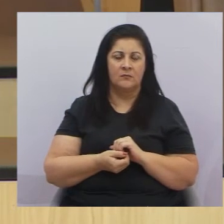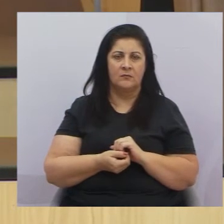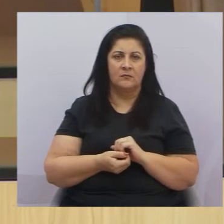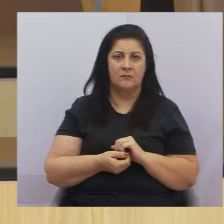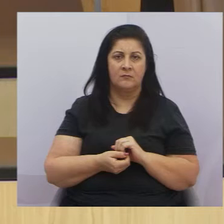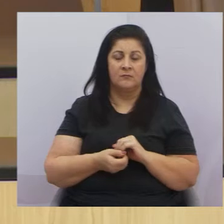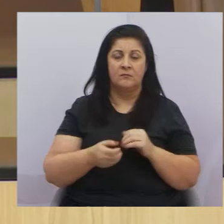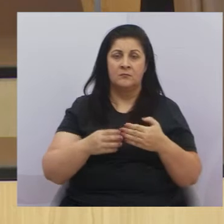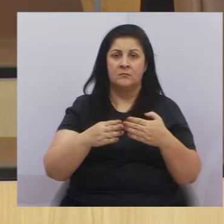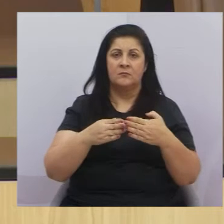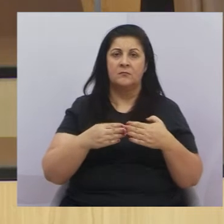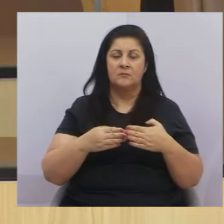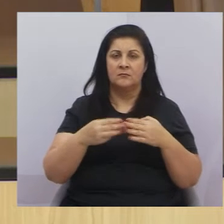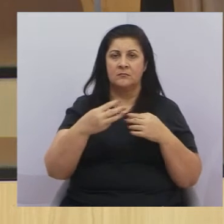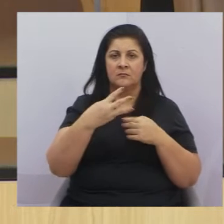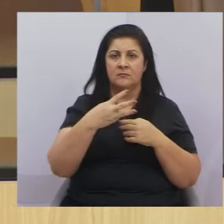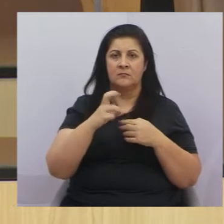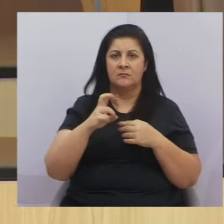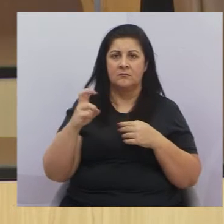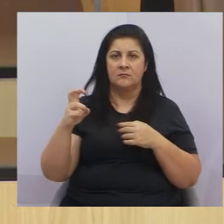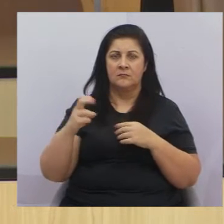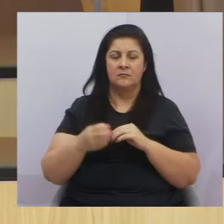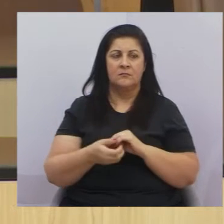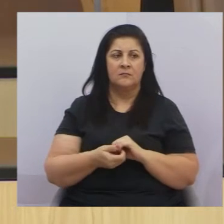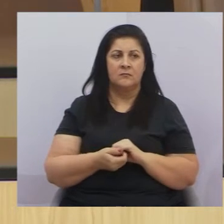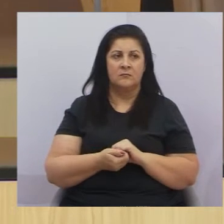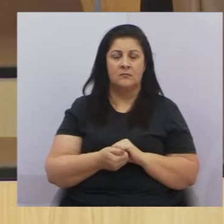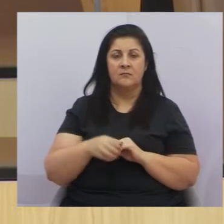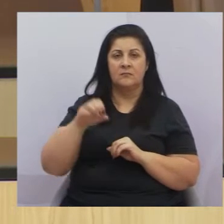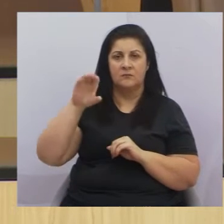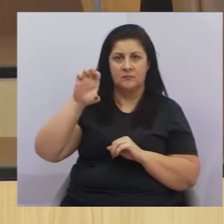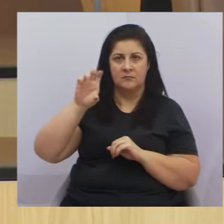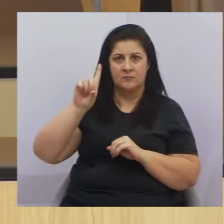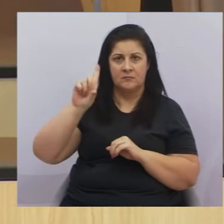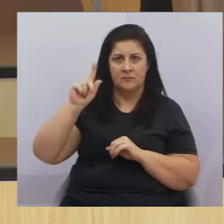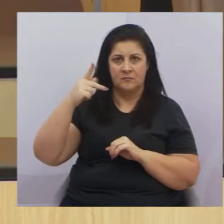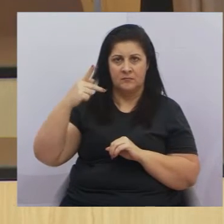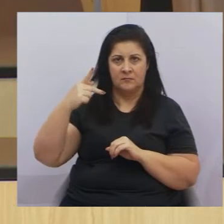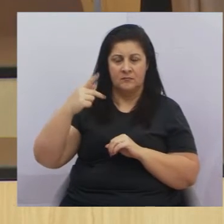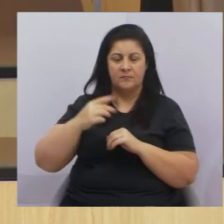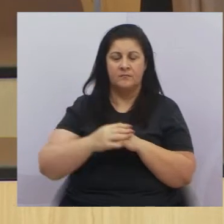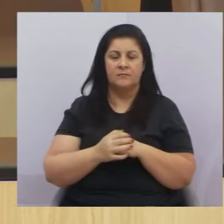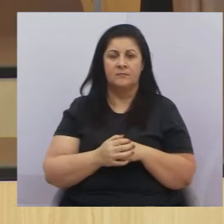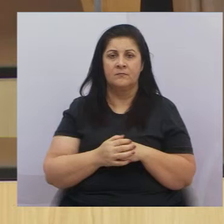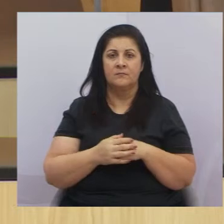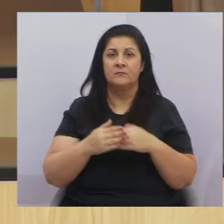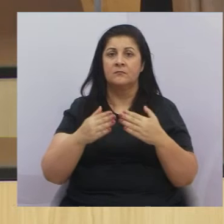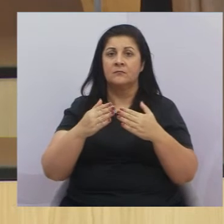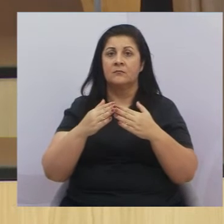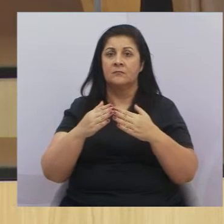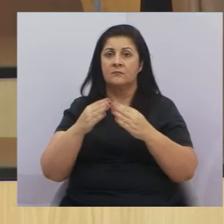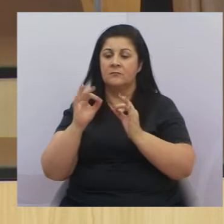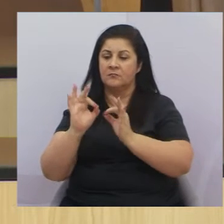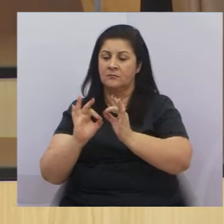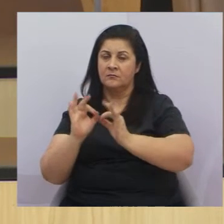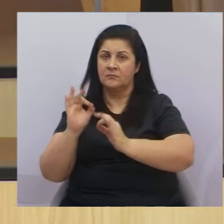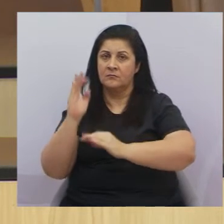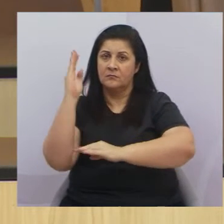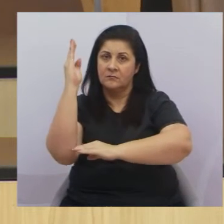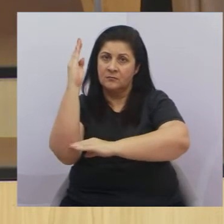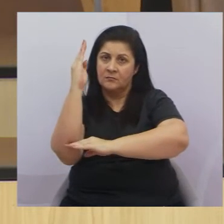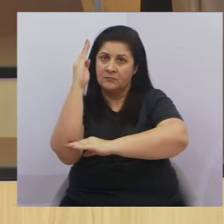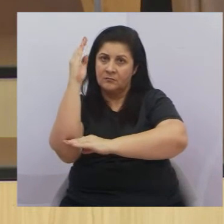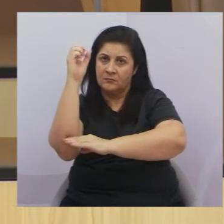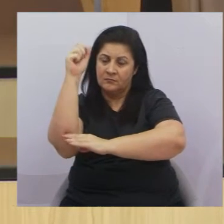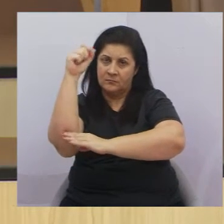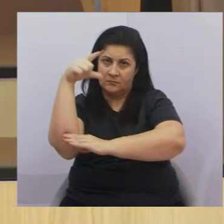Requerimento 355, a EDP solicitando reposicionamento de poste no